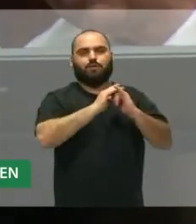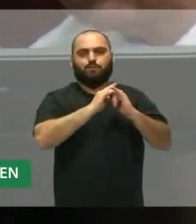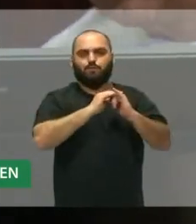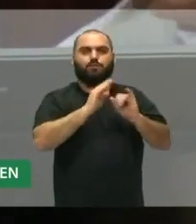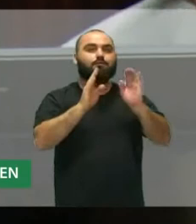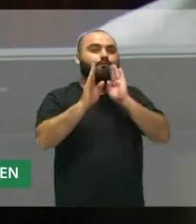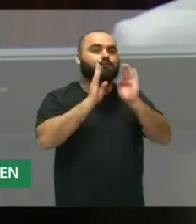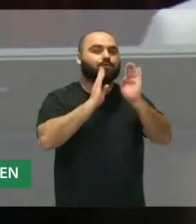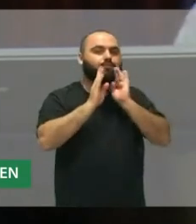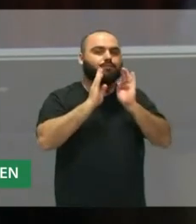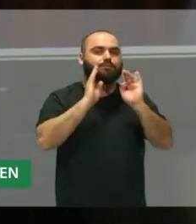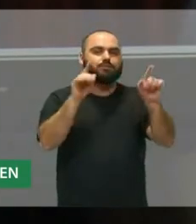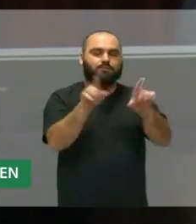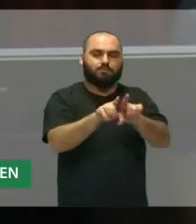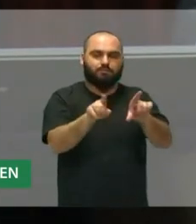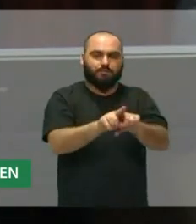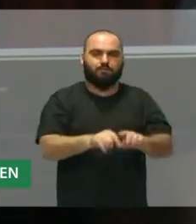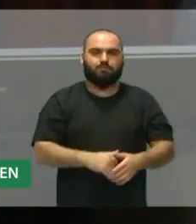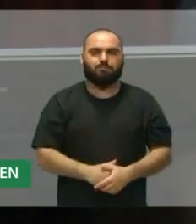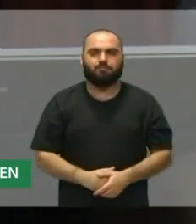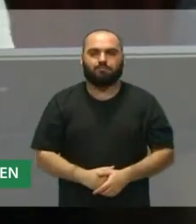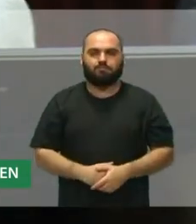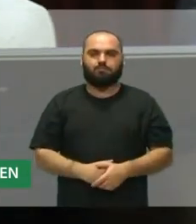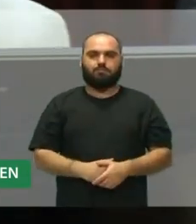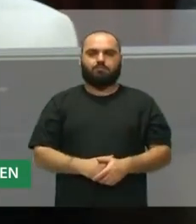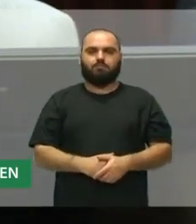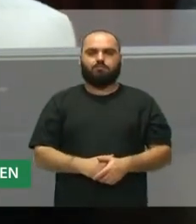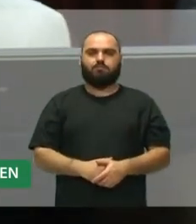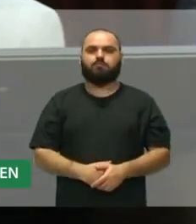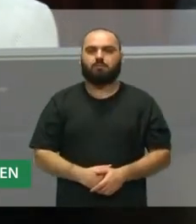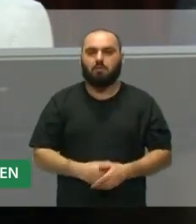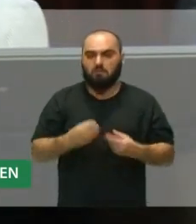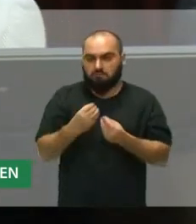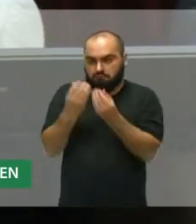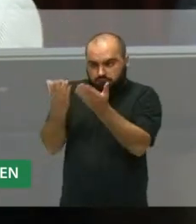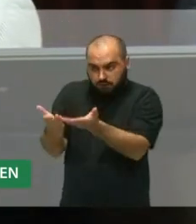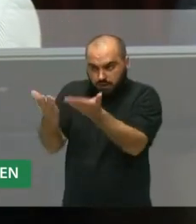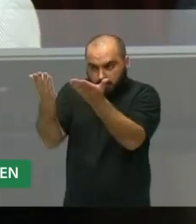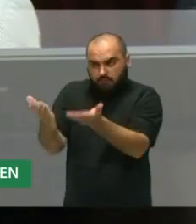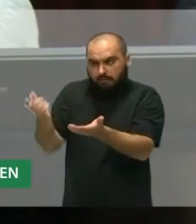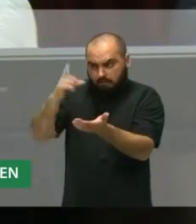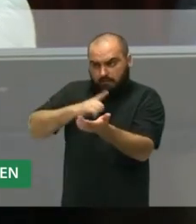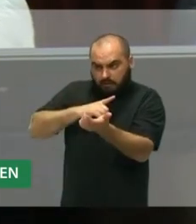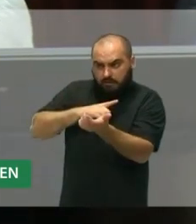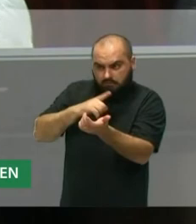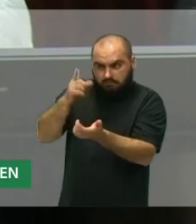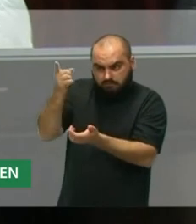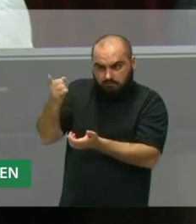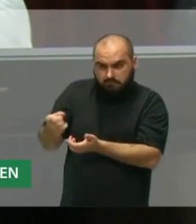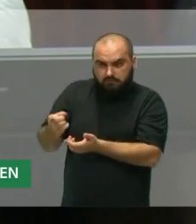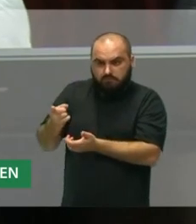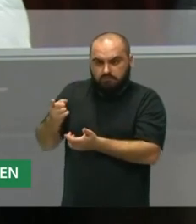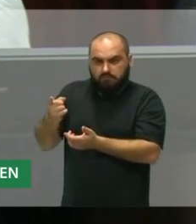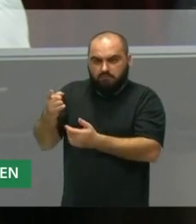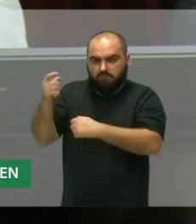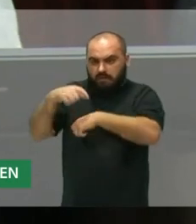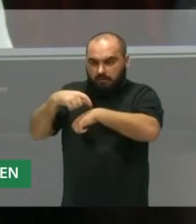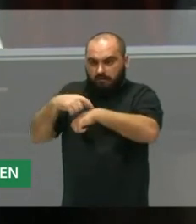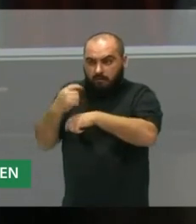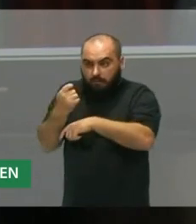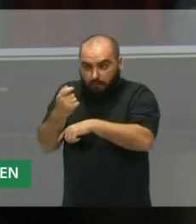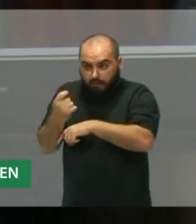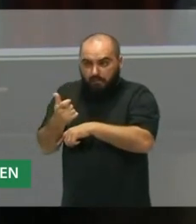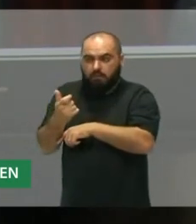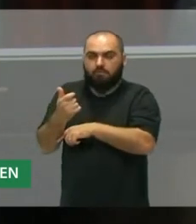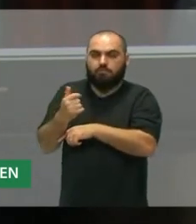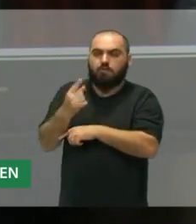E nós vamos... eu vou passar então aqui, pessoal, já que a gente tem aí alguns poucos minutos,